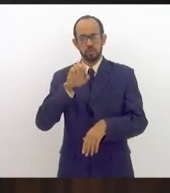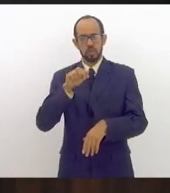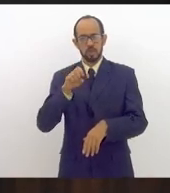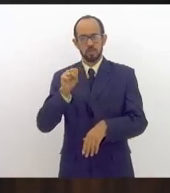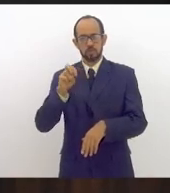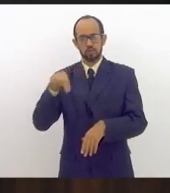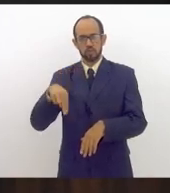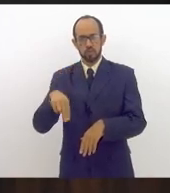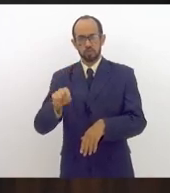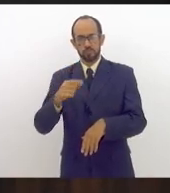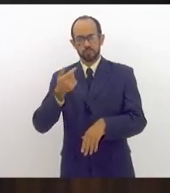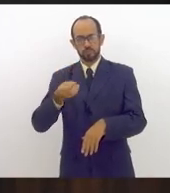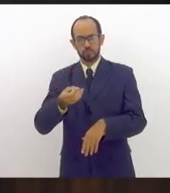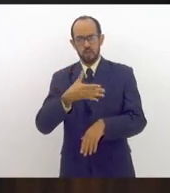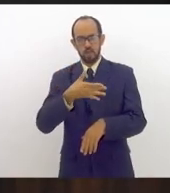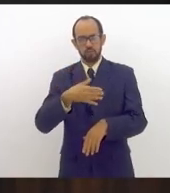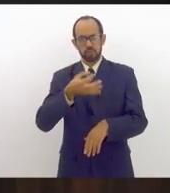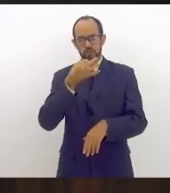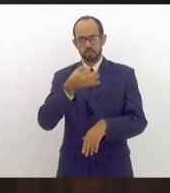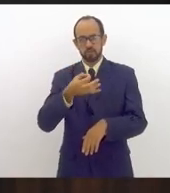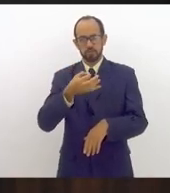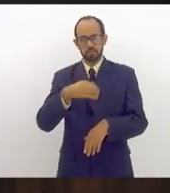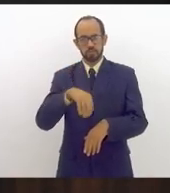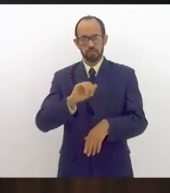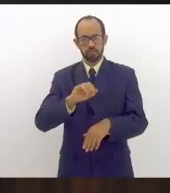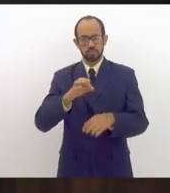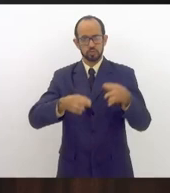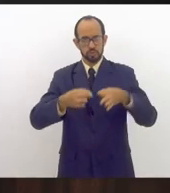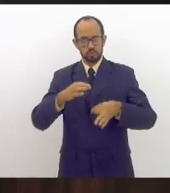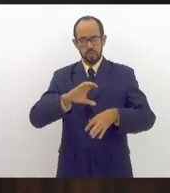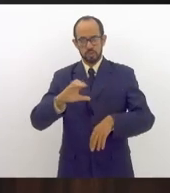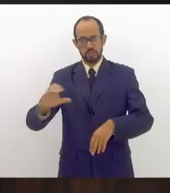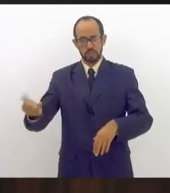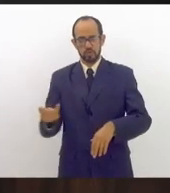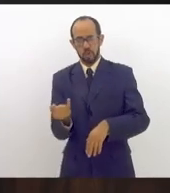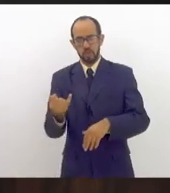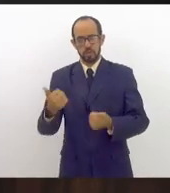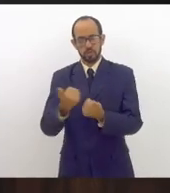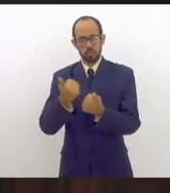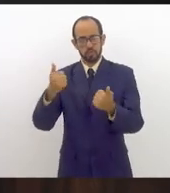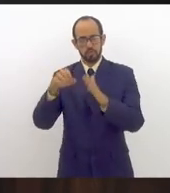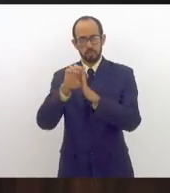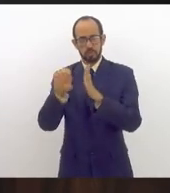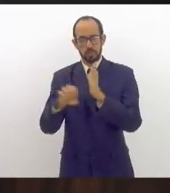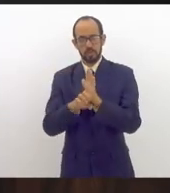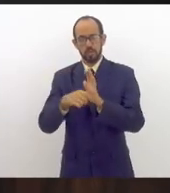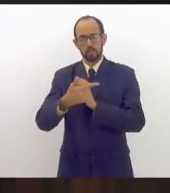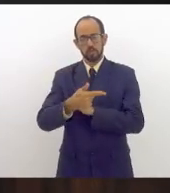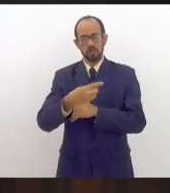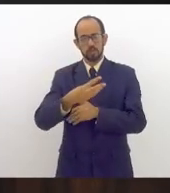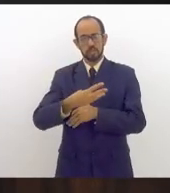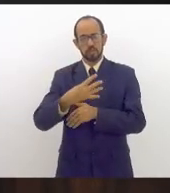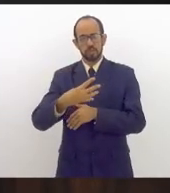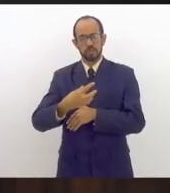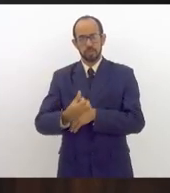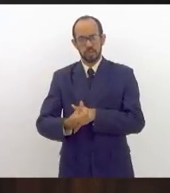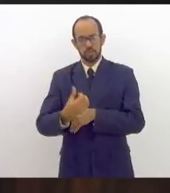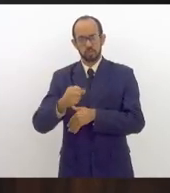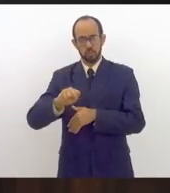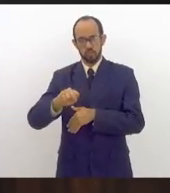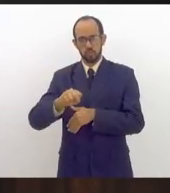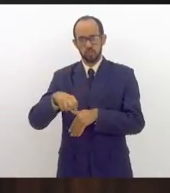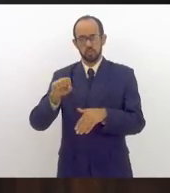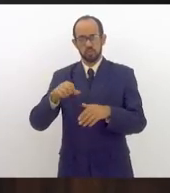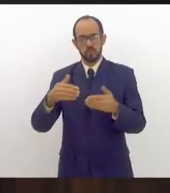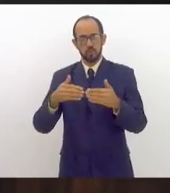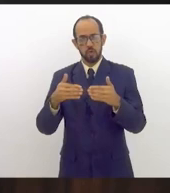Novos pareceres às emendas da Comissão de Constituição e Justiça, favorável com subemenda às emendas 2, 3, 6 e 8. Favorável com subemenda